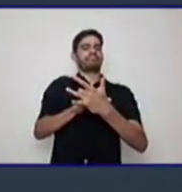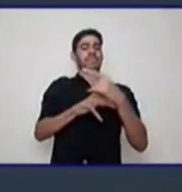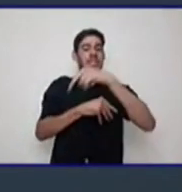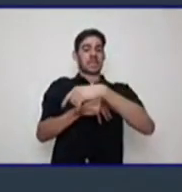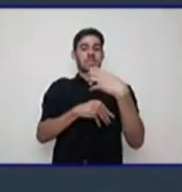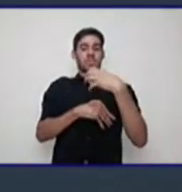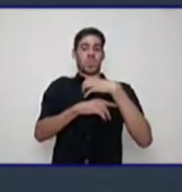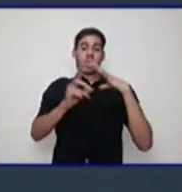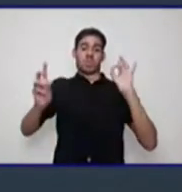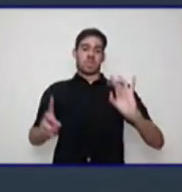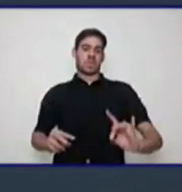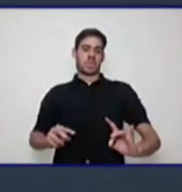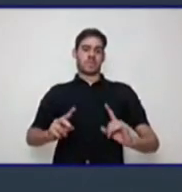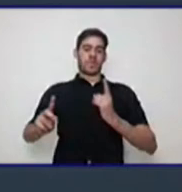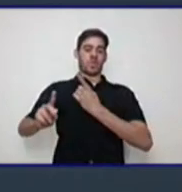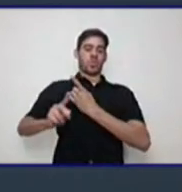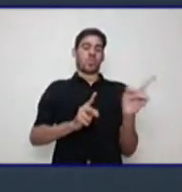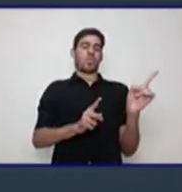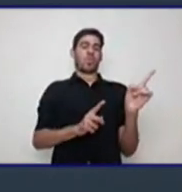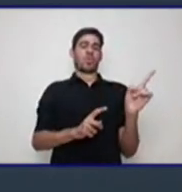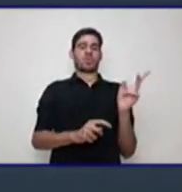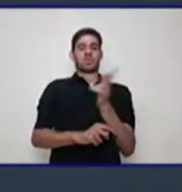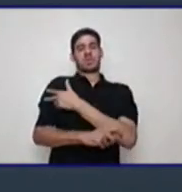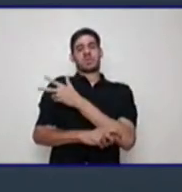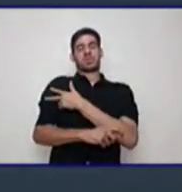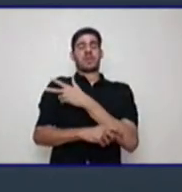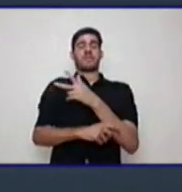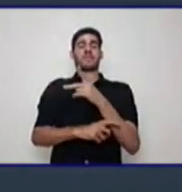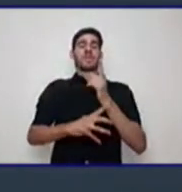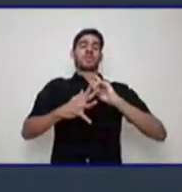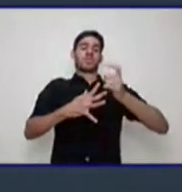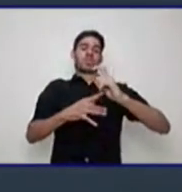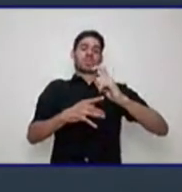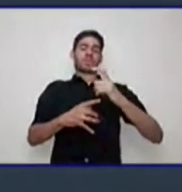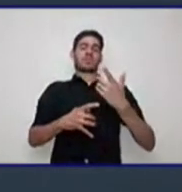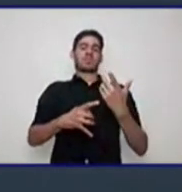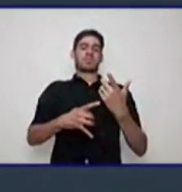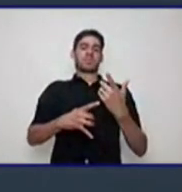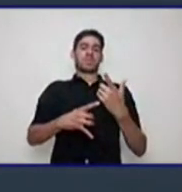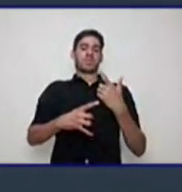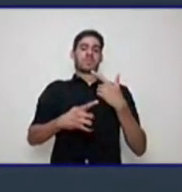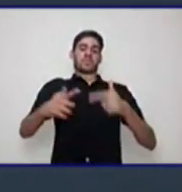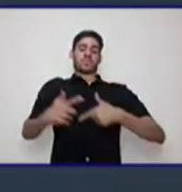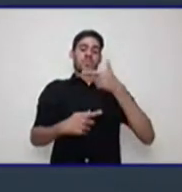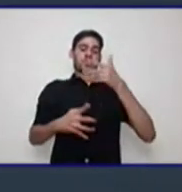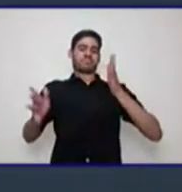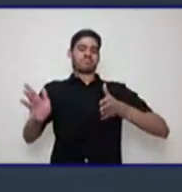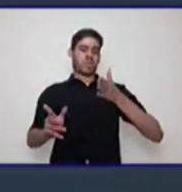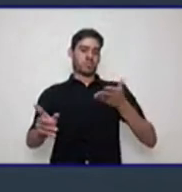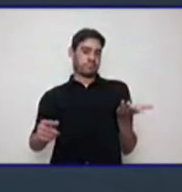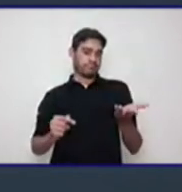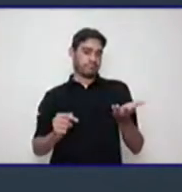caso específico contra um chefe do executivo que estava no cargo,